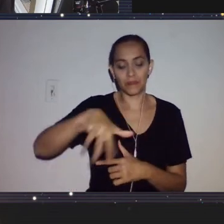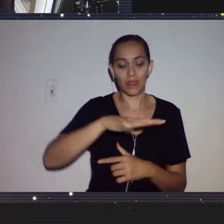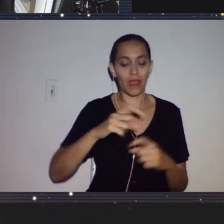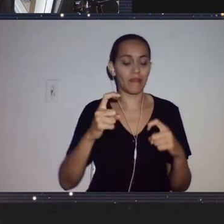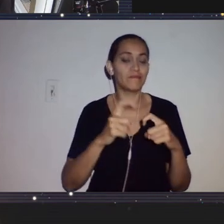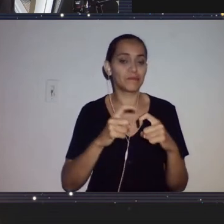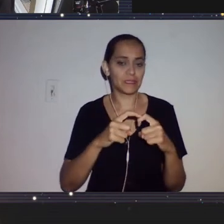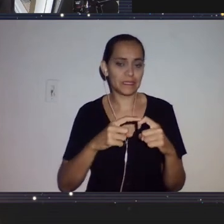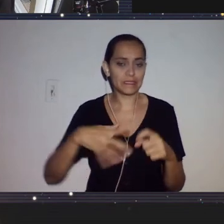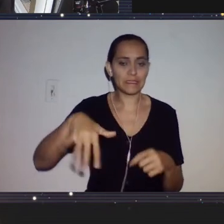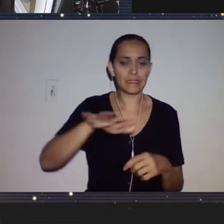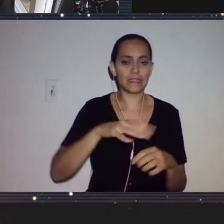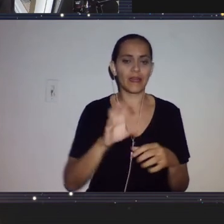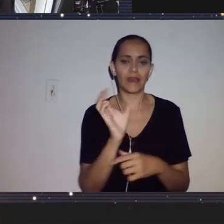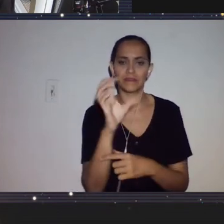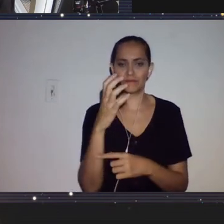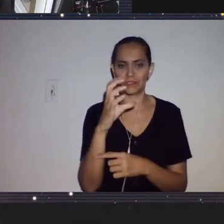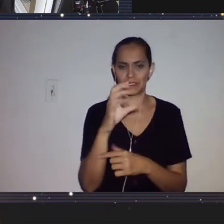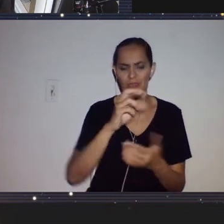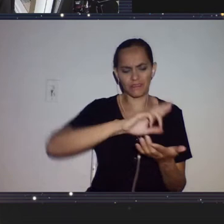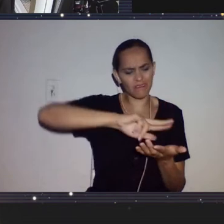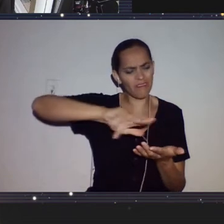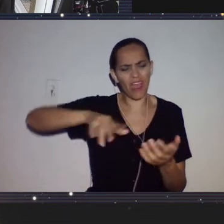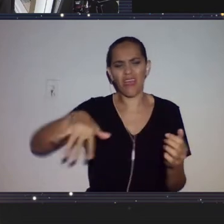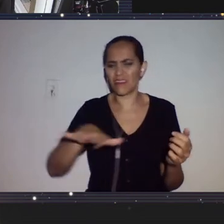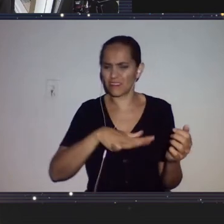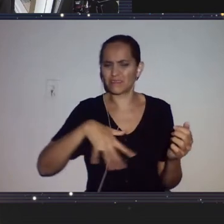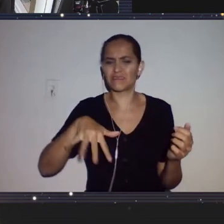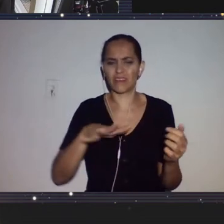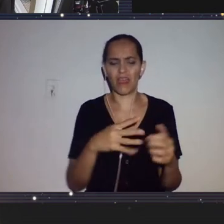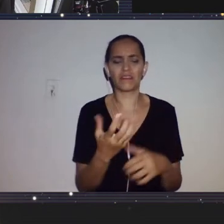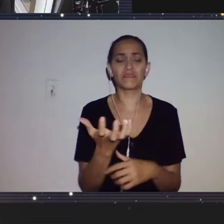ciência, e etc. Então, uma coisa mais